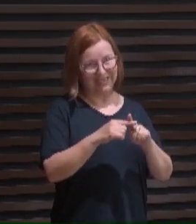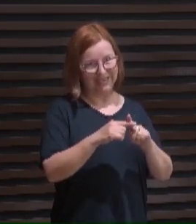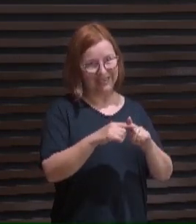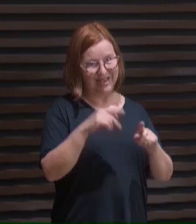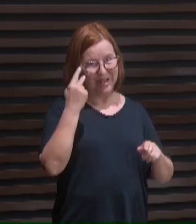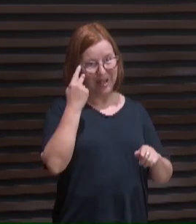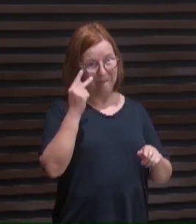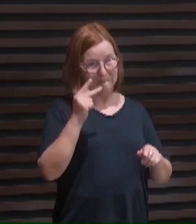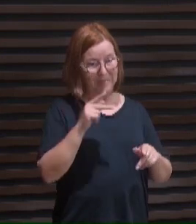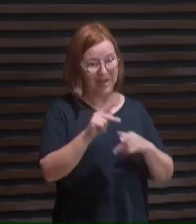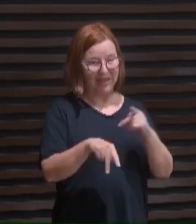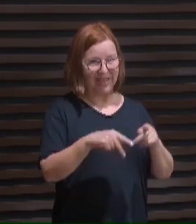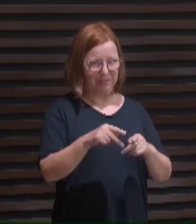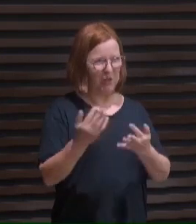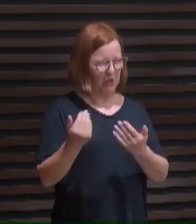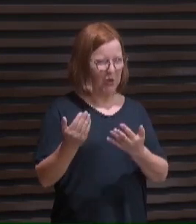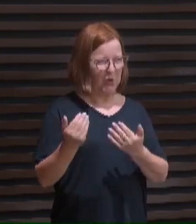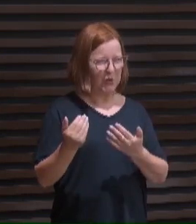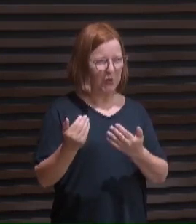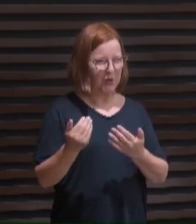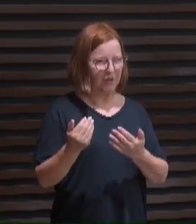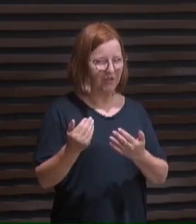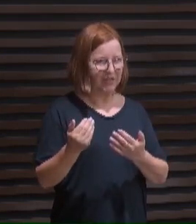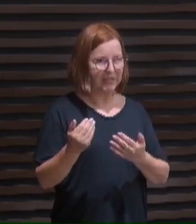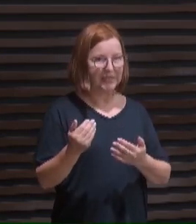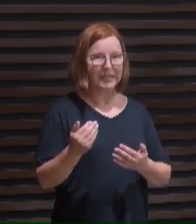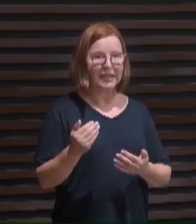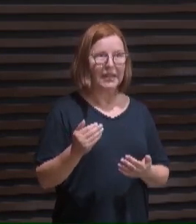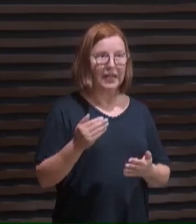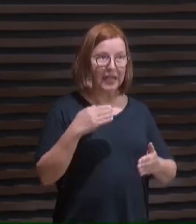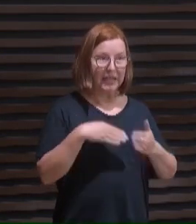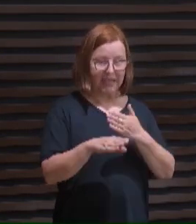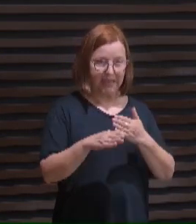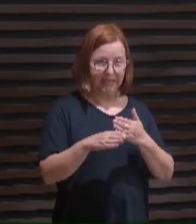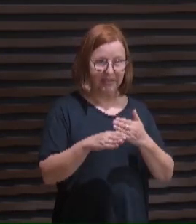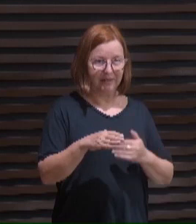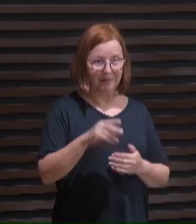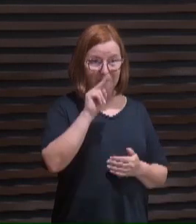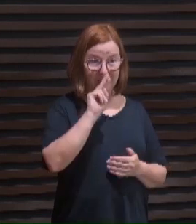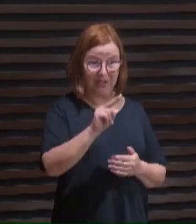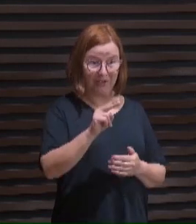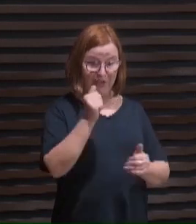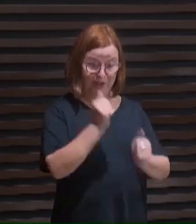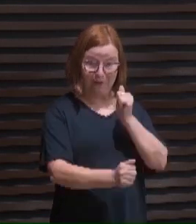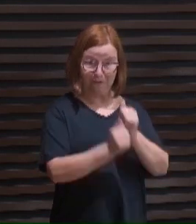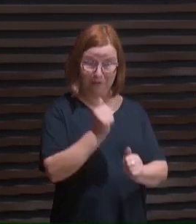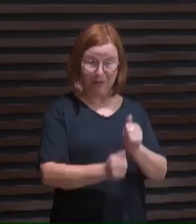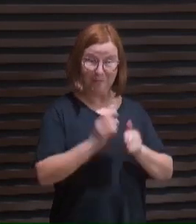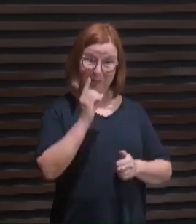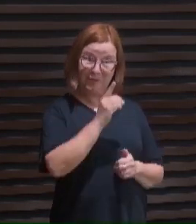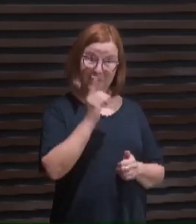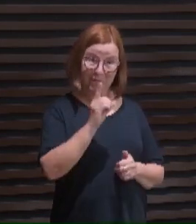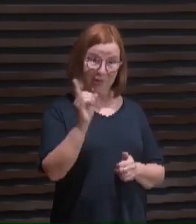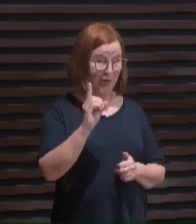igreja. Os moços. E aí começa a filtrar, né? No domingo, a gente